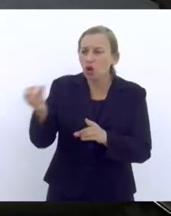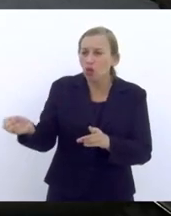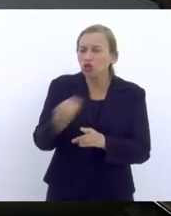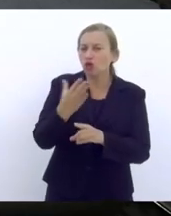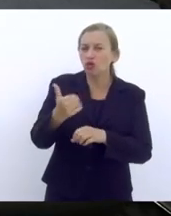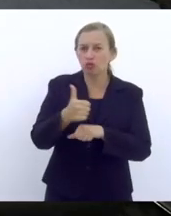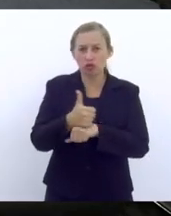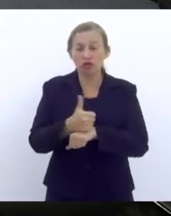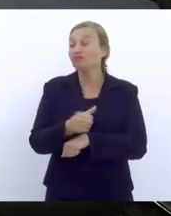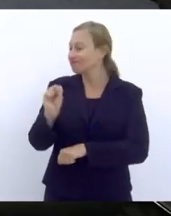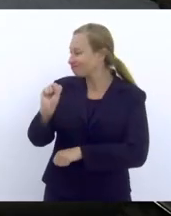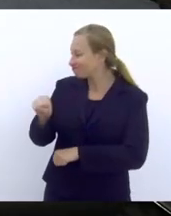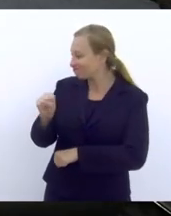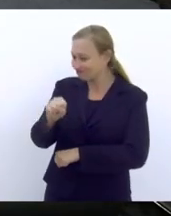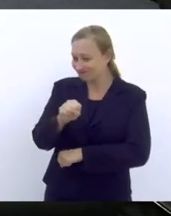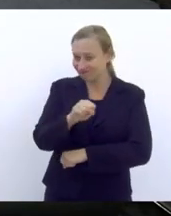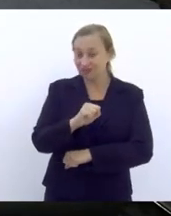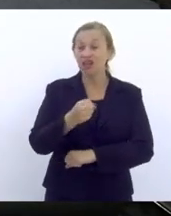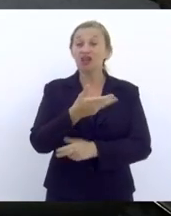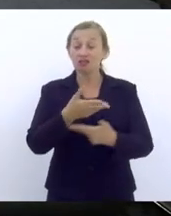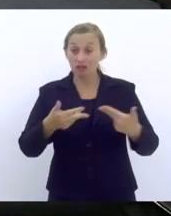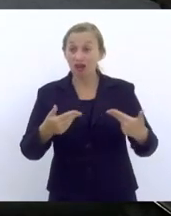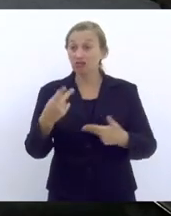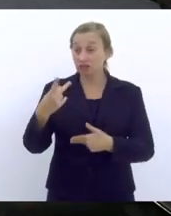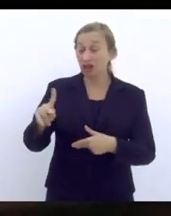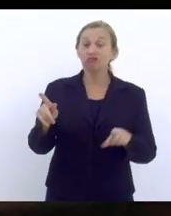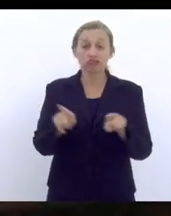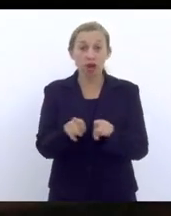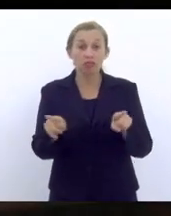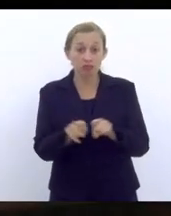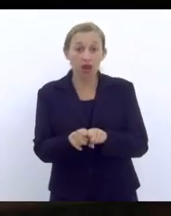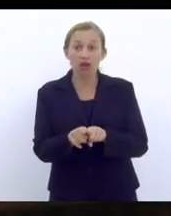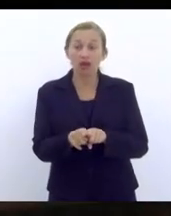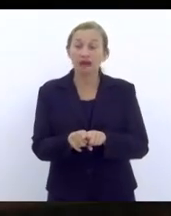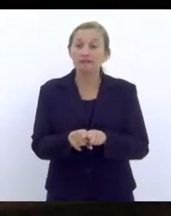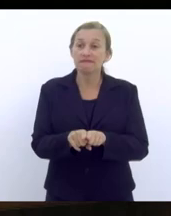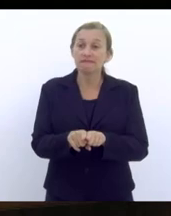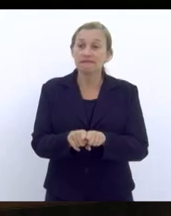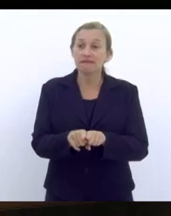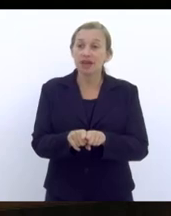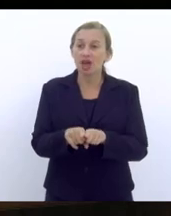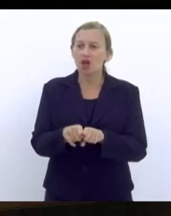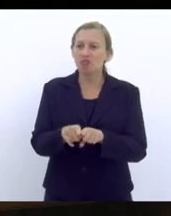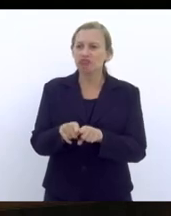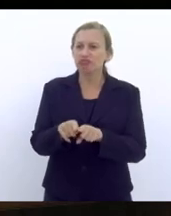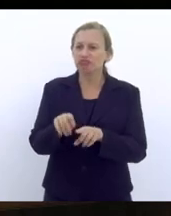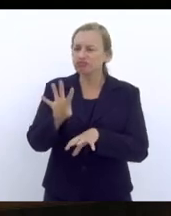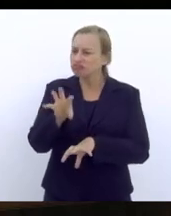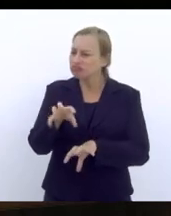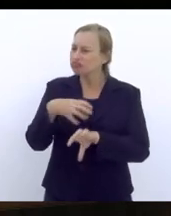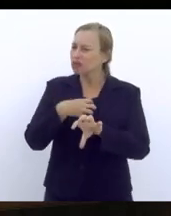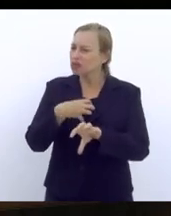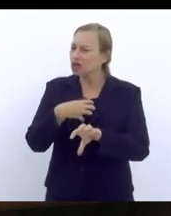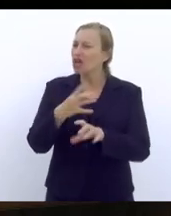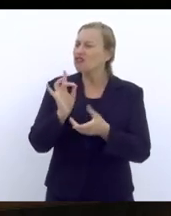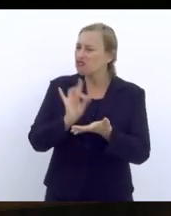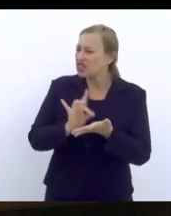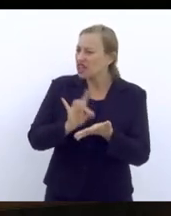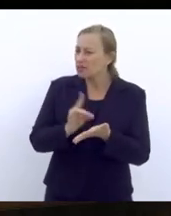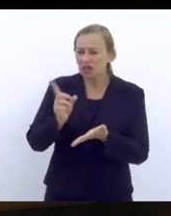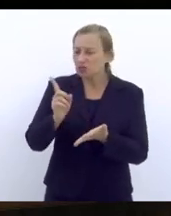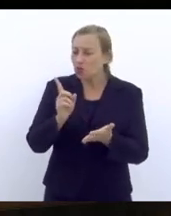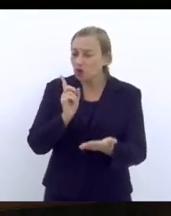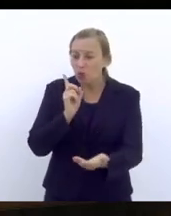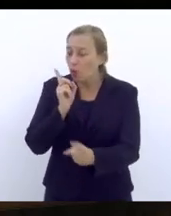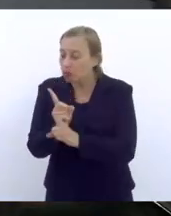profissão. Sim, senhor. Inclusive, muitos deles que também eu me identifico, porque eles realmente não têm uma saída.